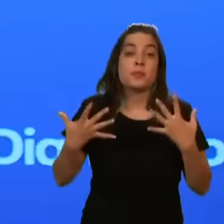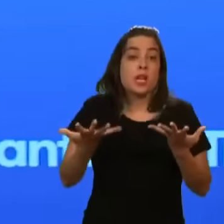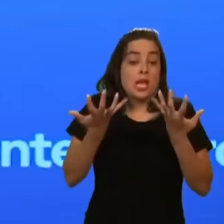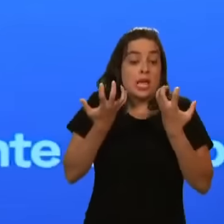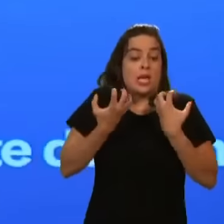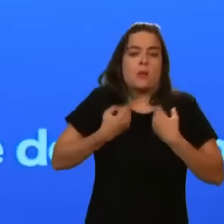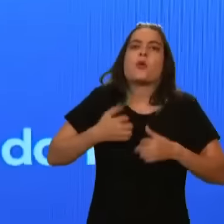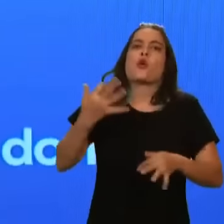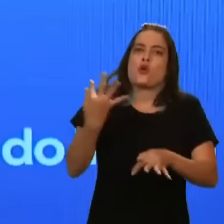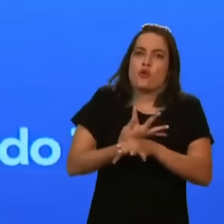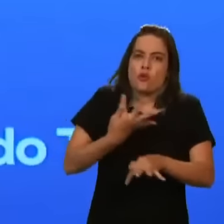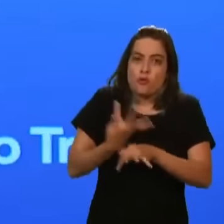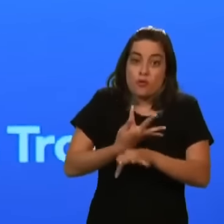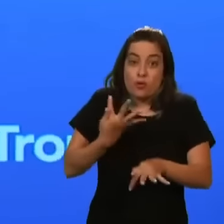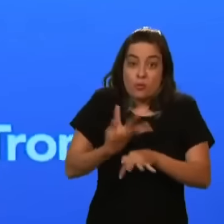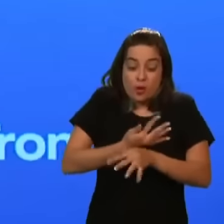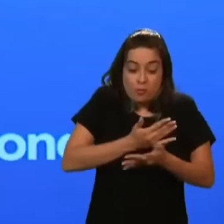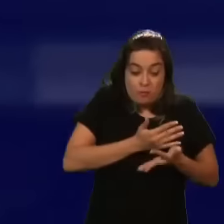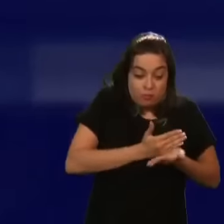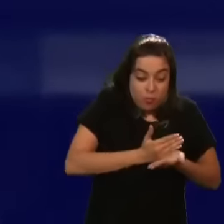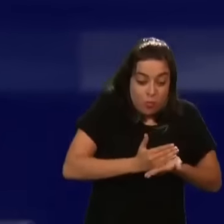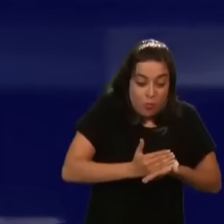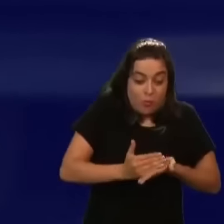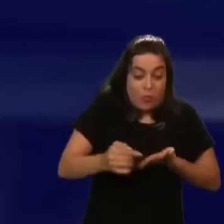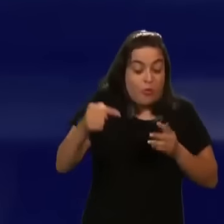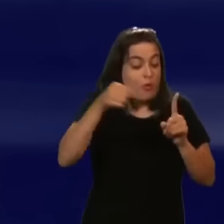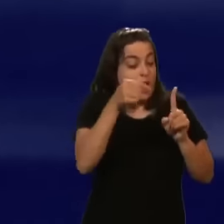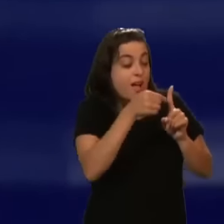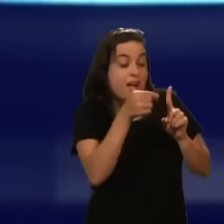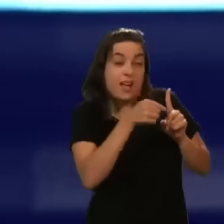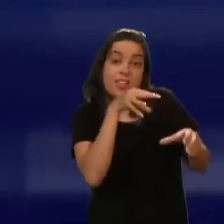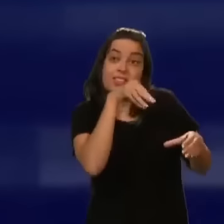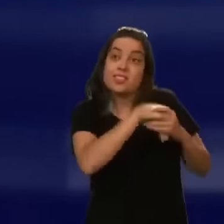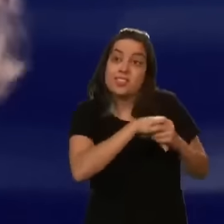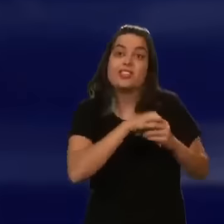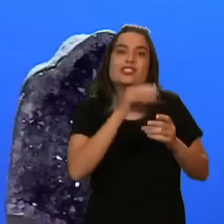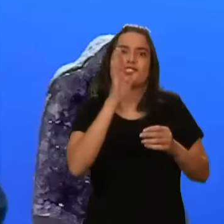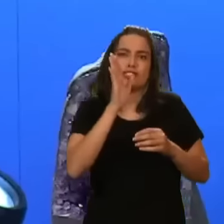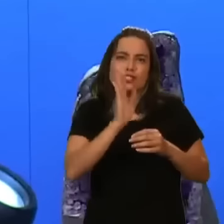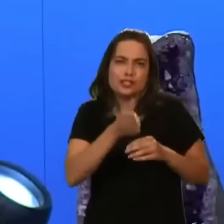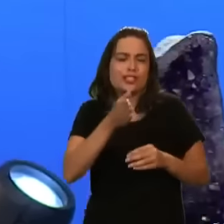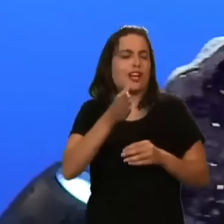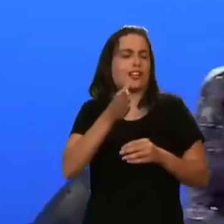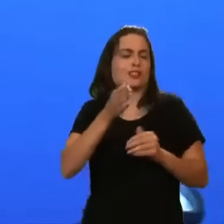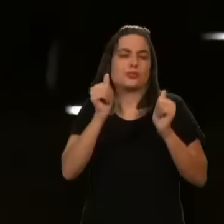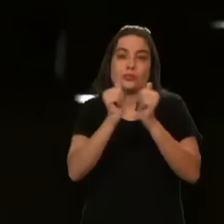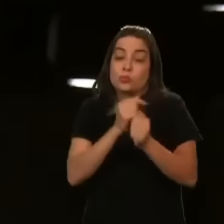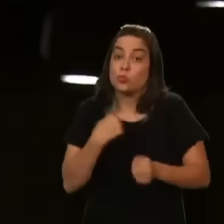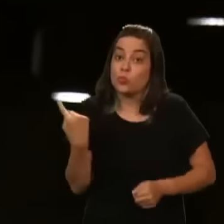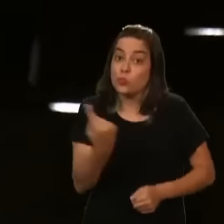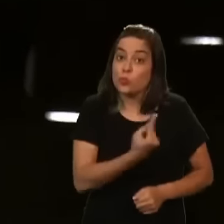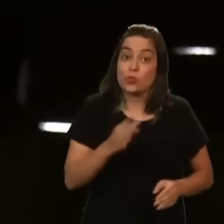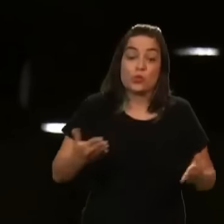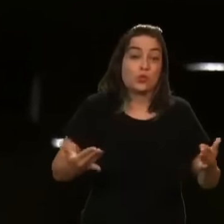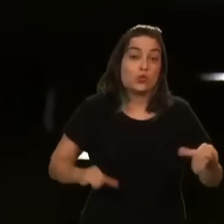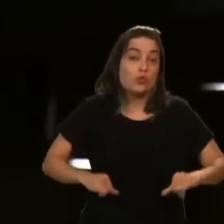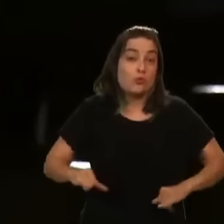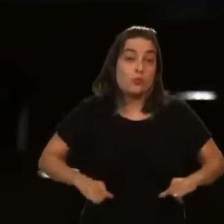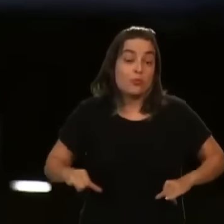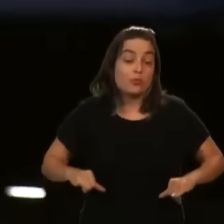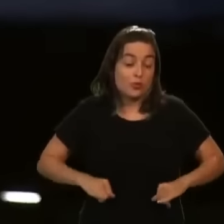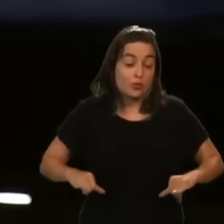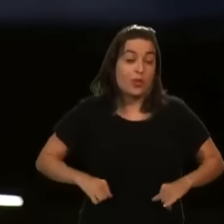as nossas dores do ventre. Ele se identificou conosco em todo o sofrimento que ainda acontece ali no